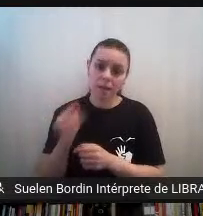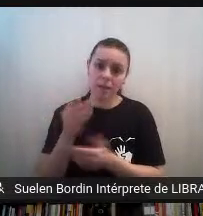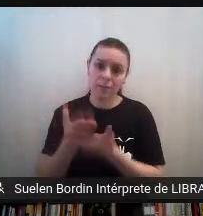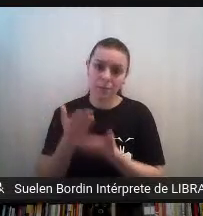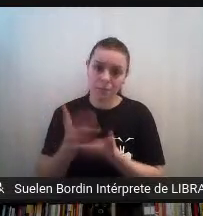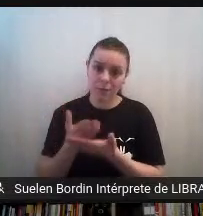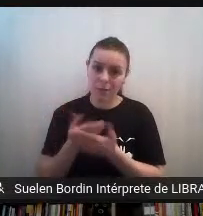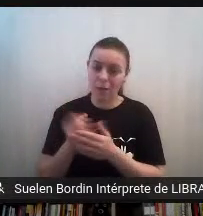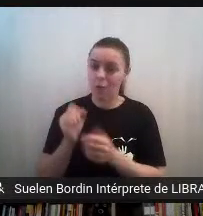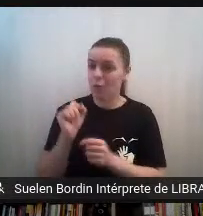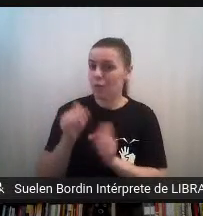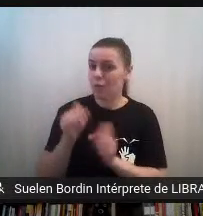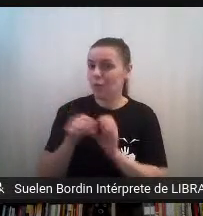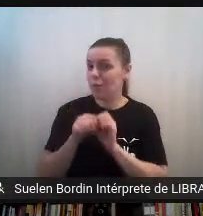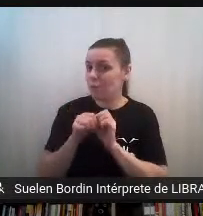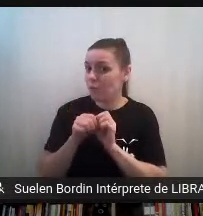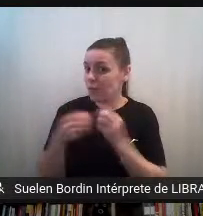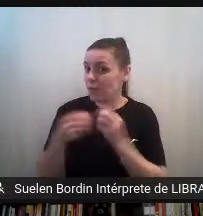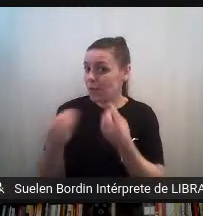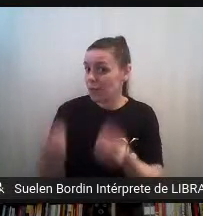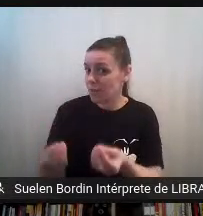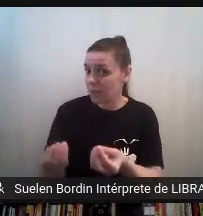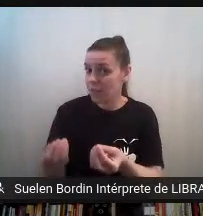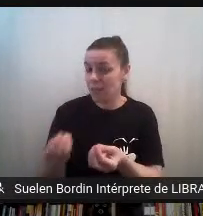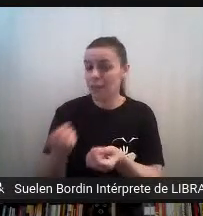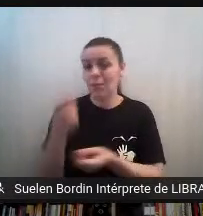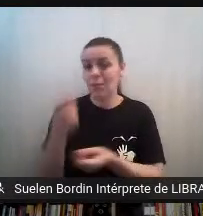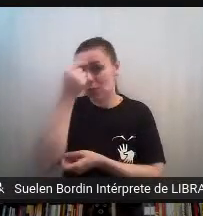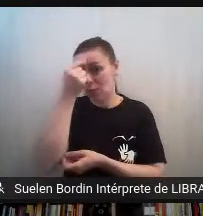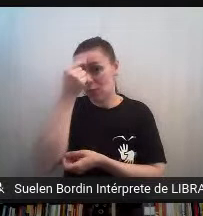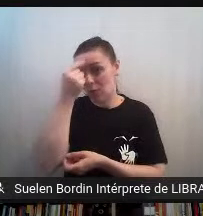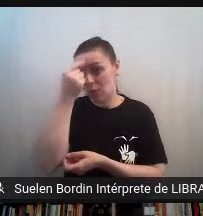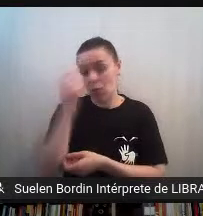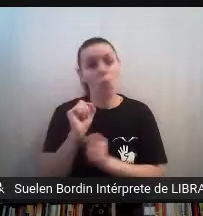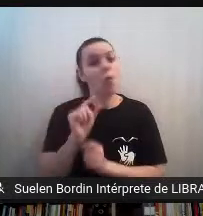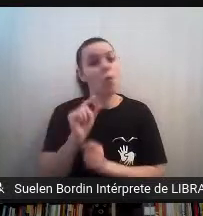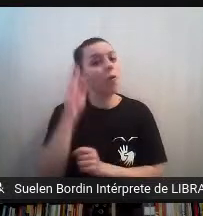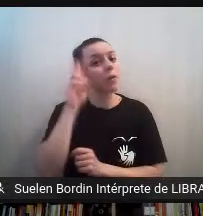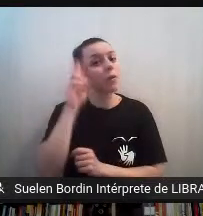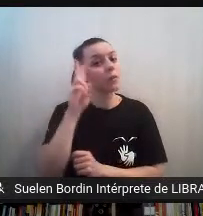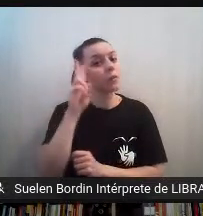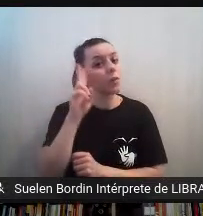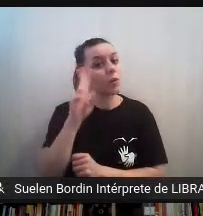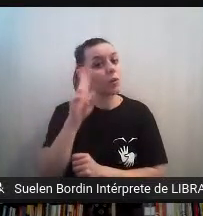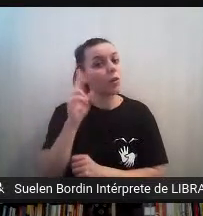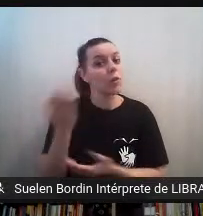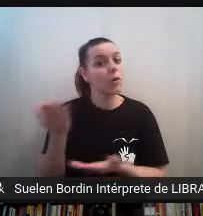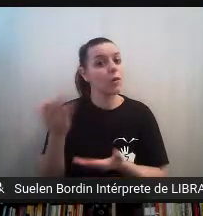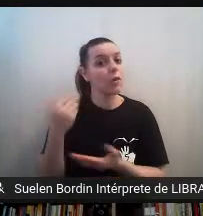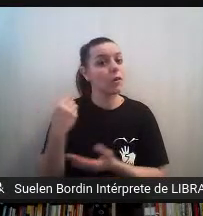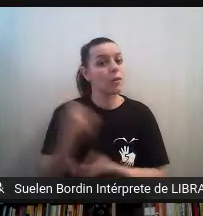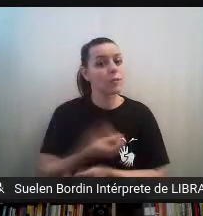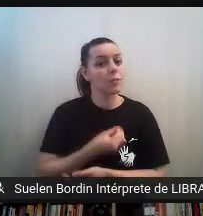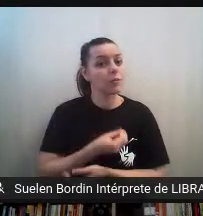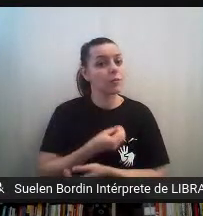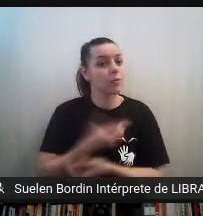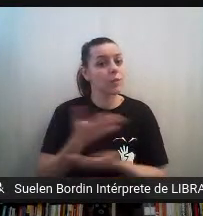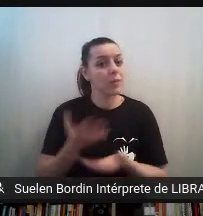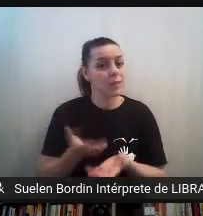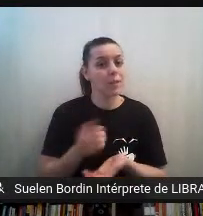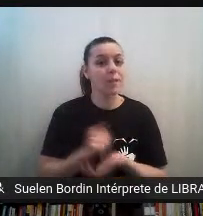oferecer à universidade, qual o seu histórico, e enfim. E eu